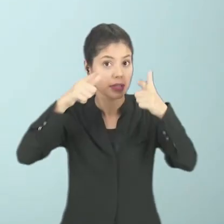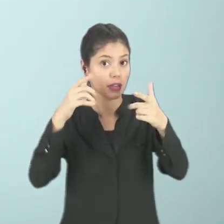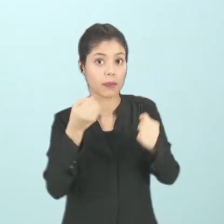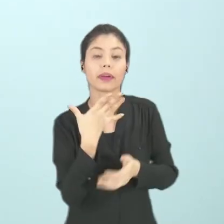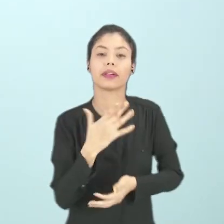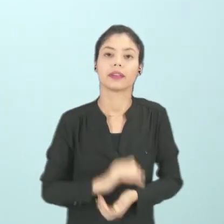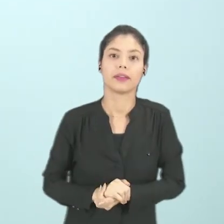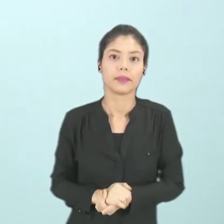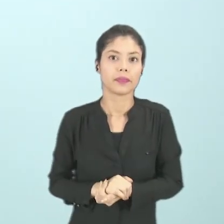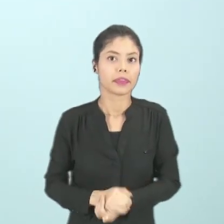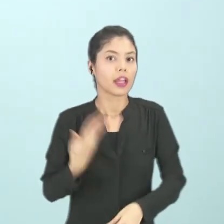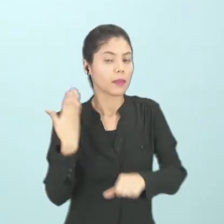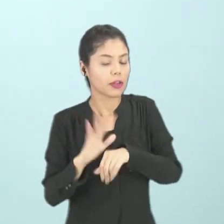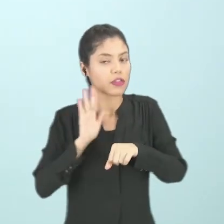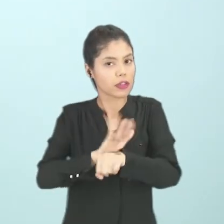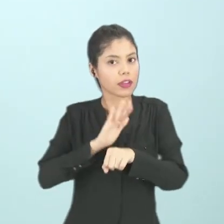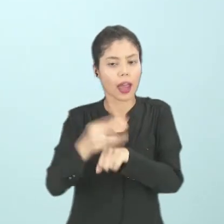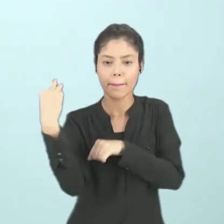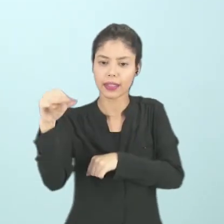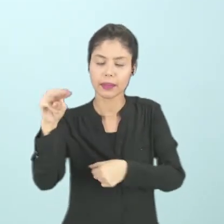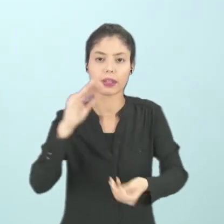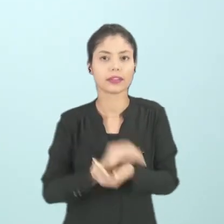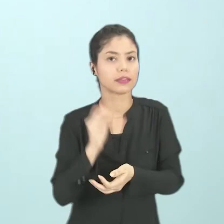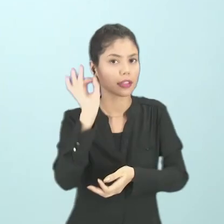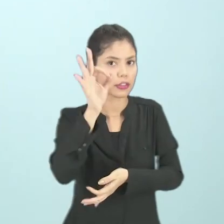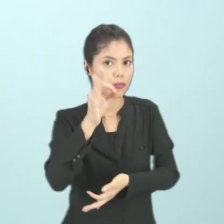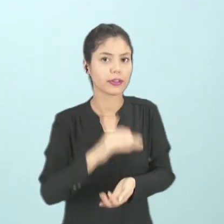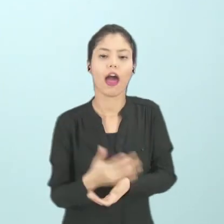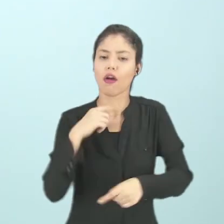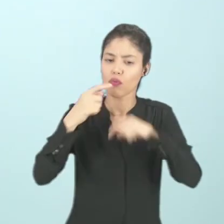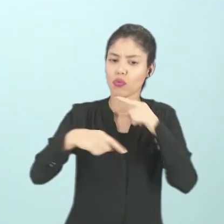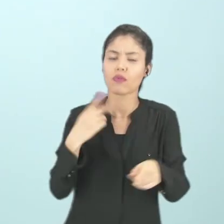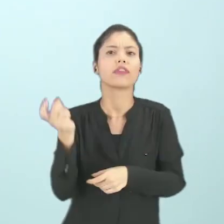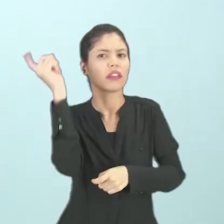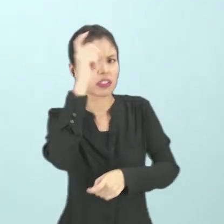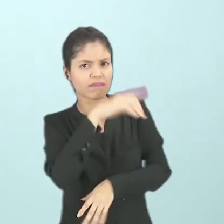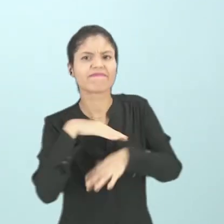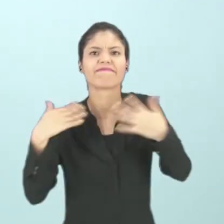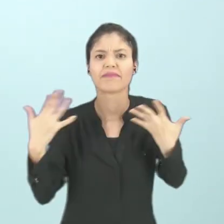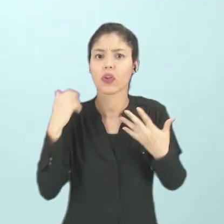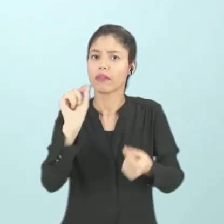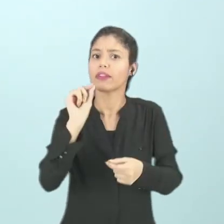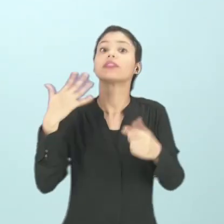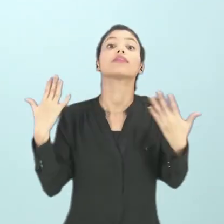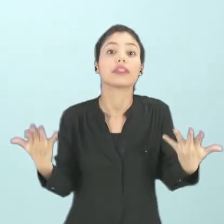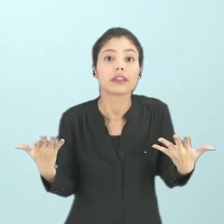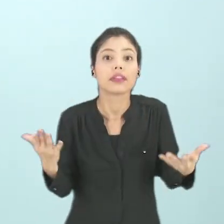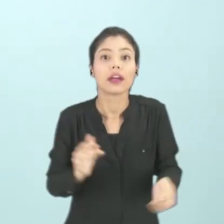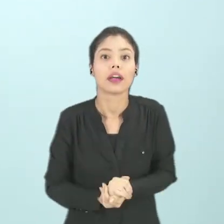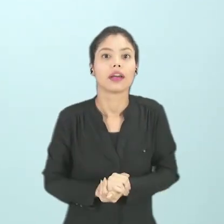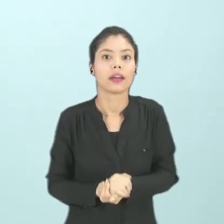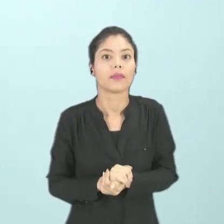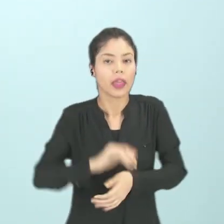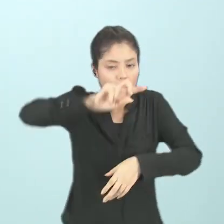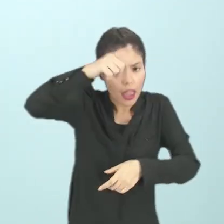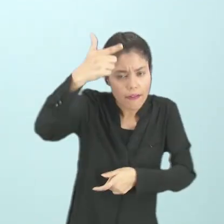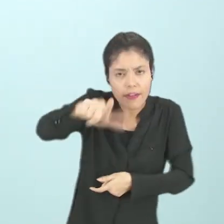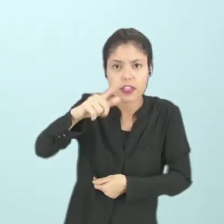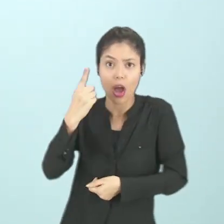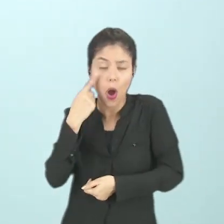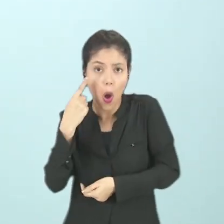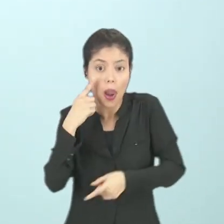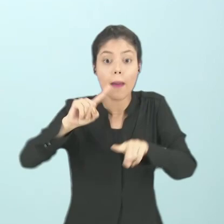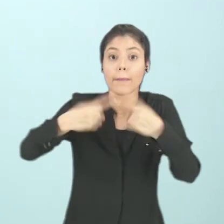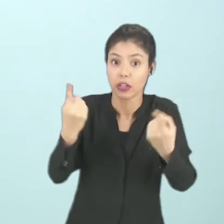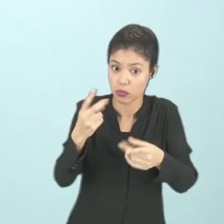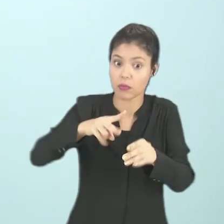bem, eu estou aqui para te ajudar em matemática, certinho? Tá com dúvida, tá com dificuldade? Então, o que você vai fazer? Tá? Revisa, olha mais